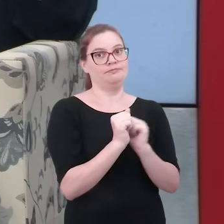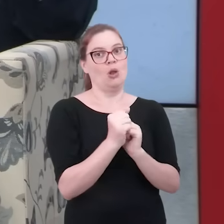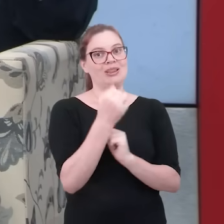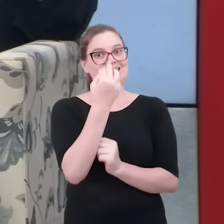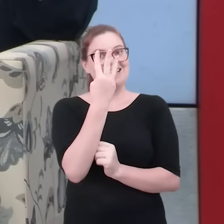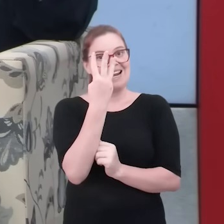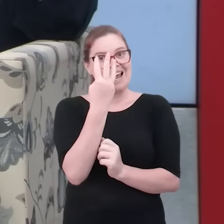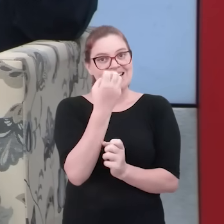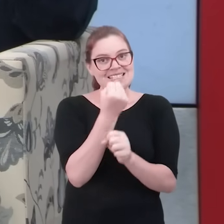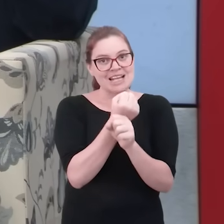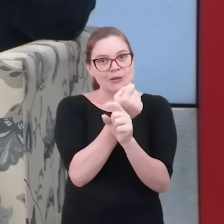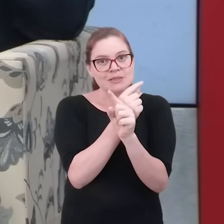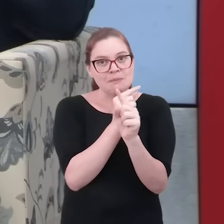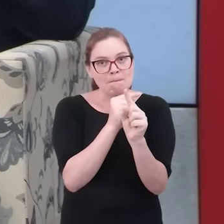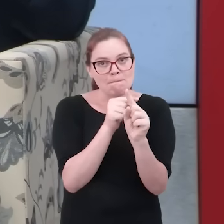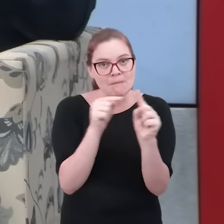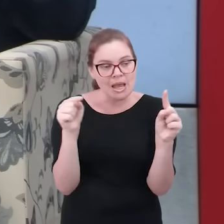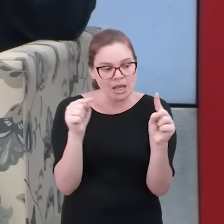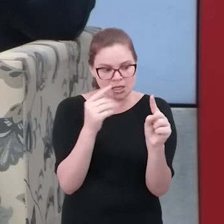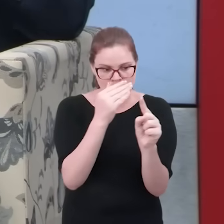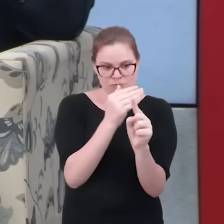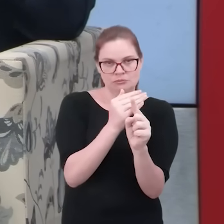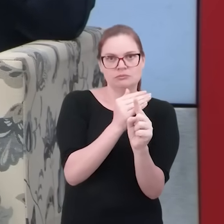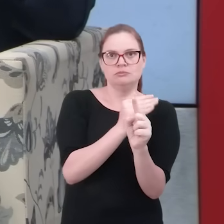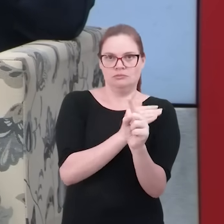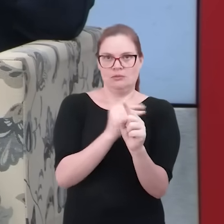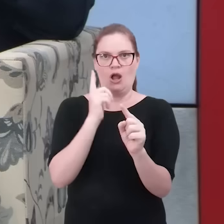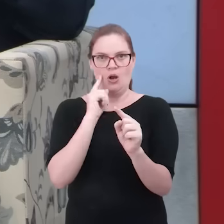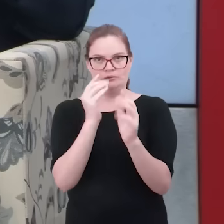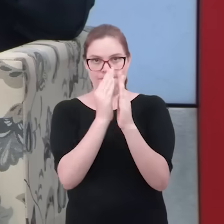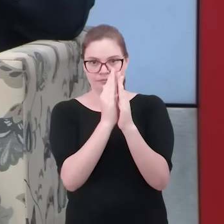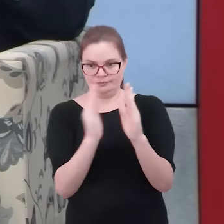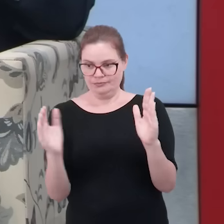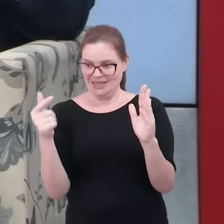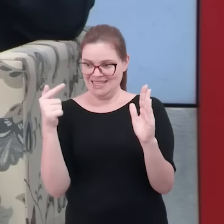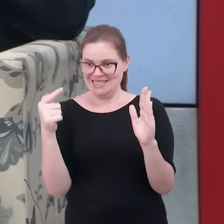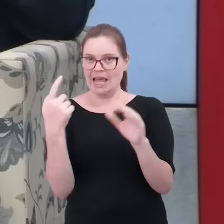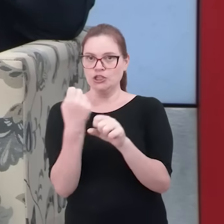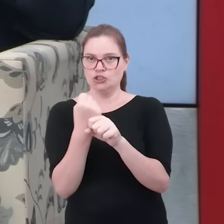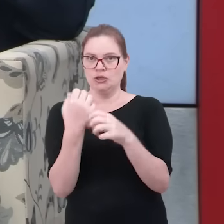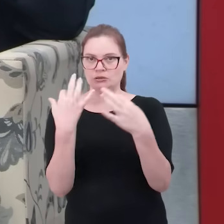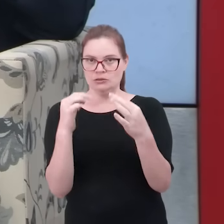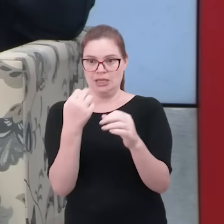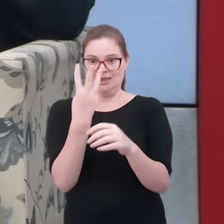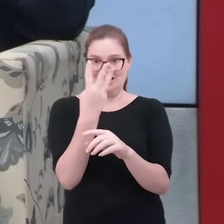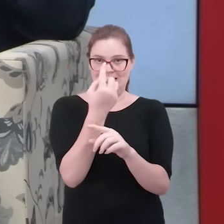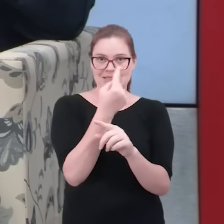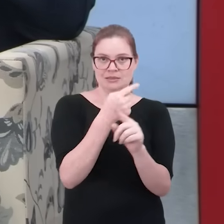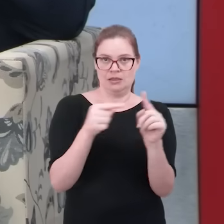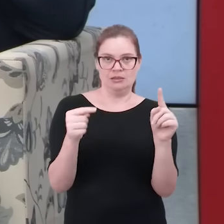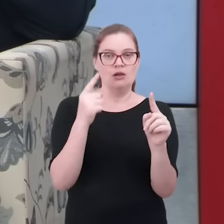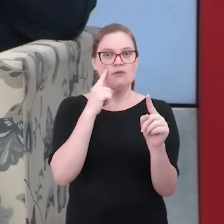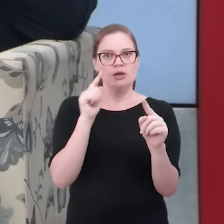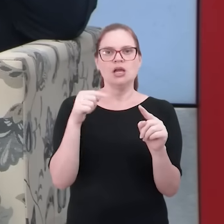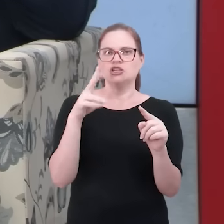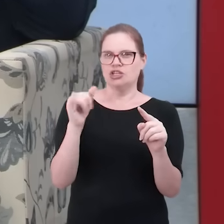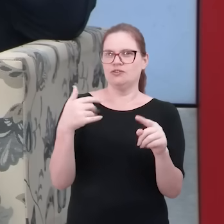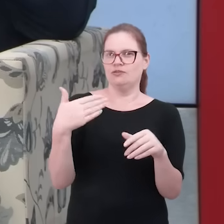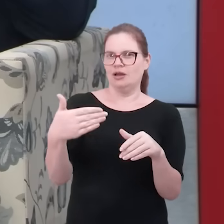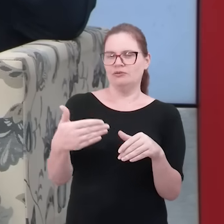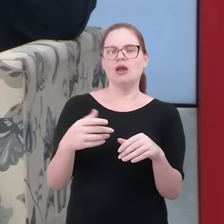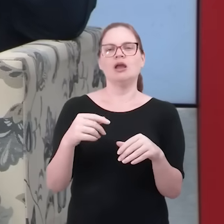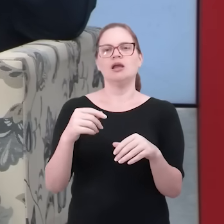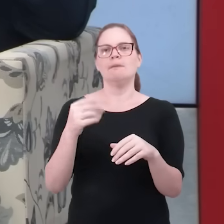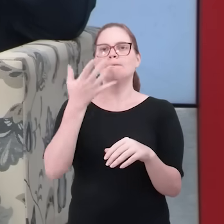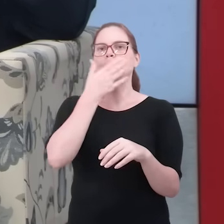7 anos, agora vamos explicar melhor esses 7 anos. Nas profecias de Daniel, que veremos, vamos